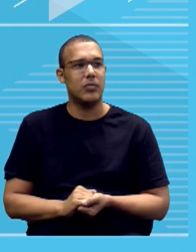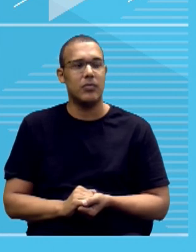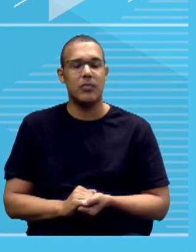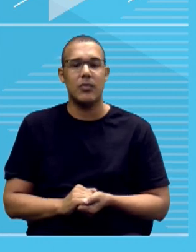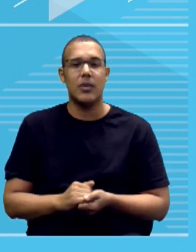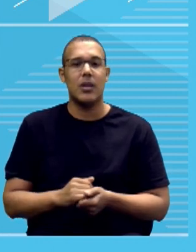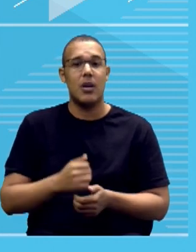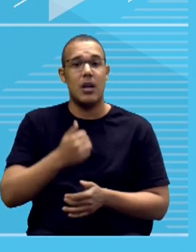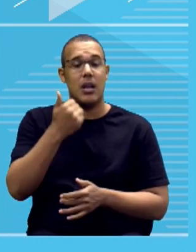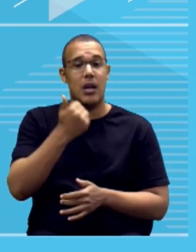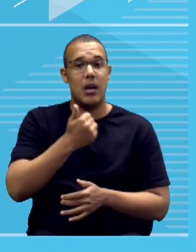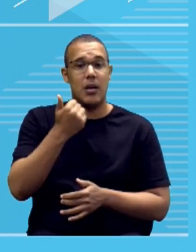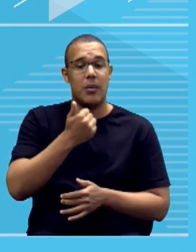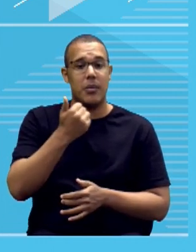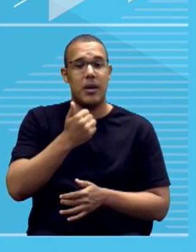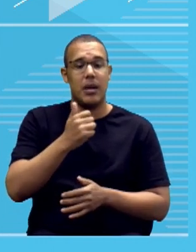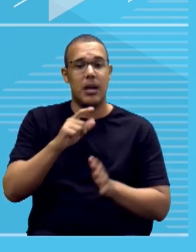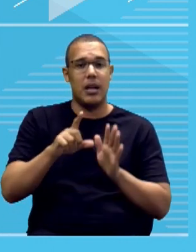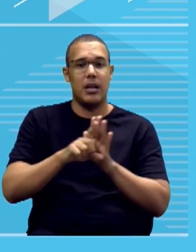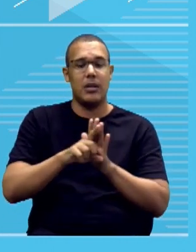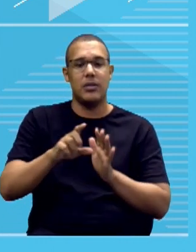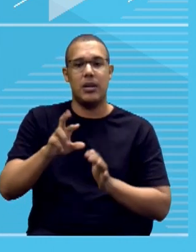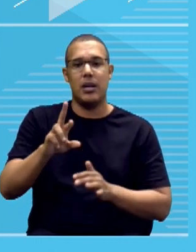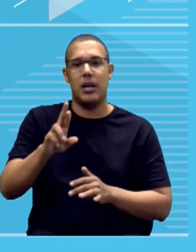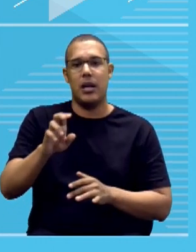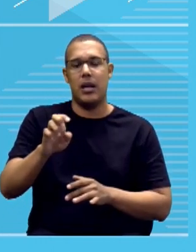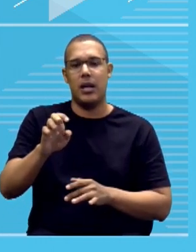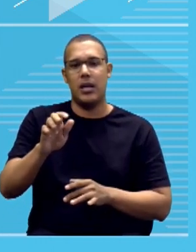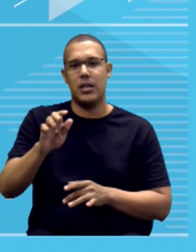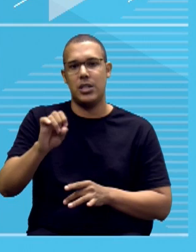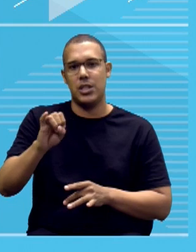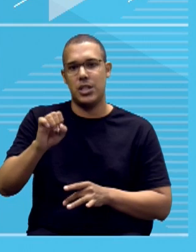na primeira lei dos resistores, né? Primeira lei de Ohm.